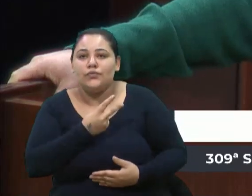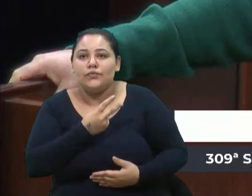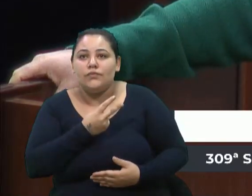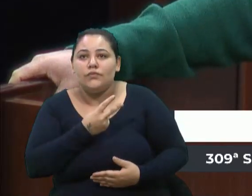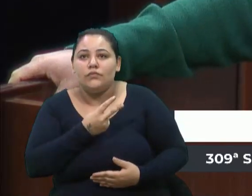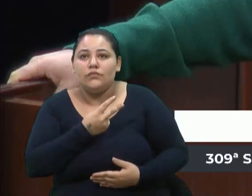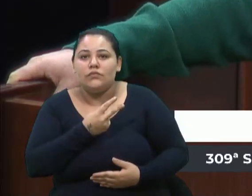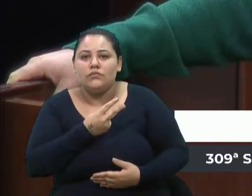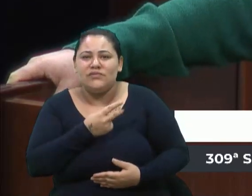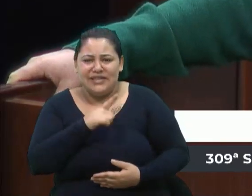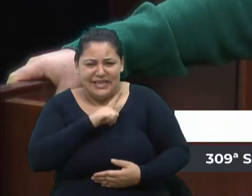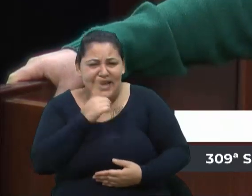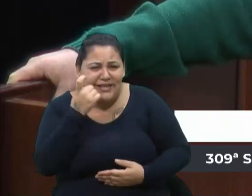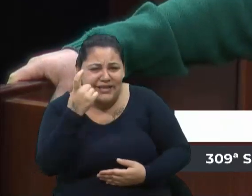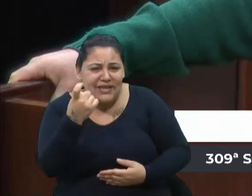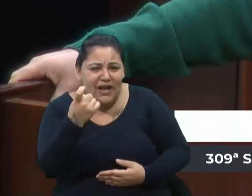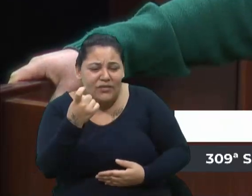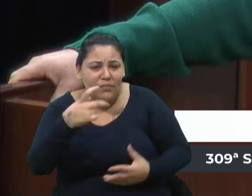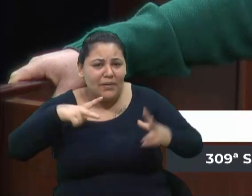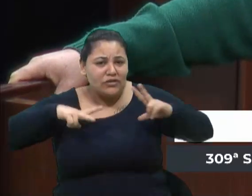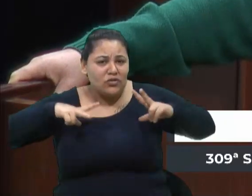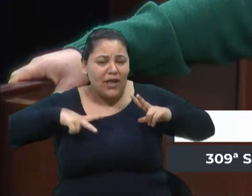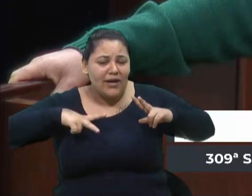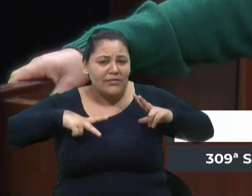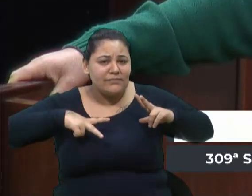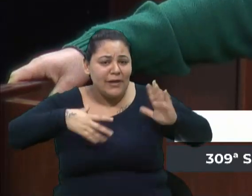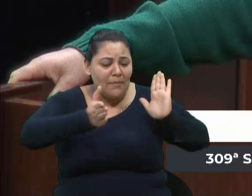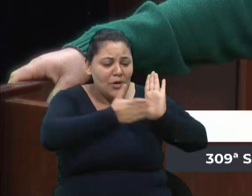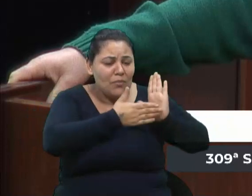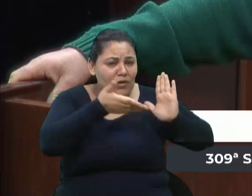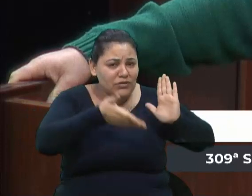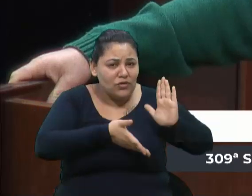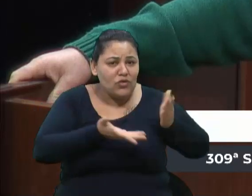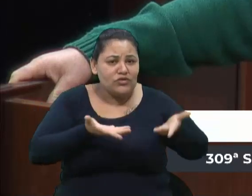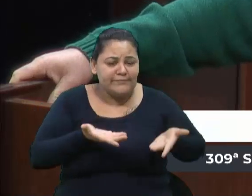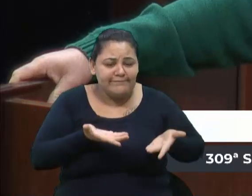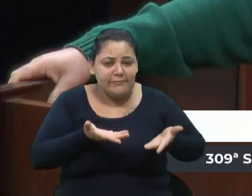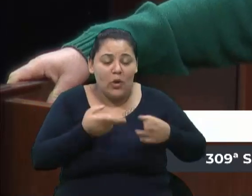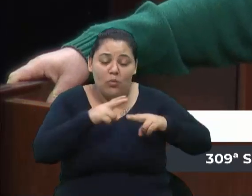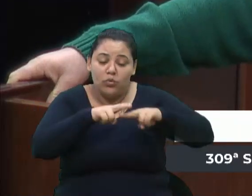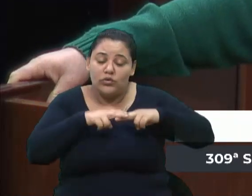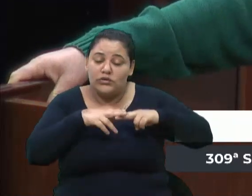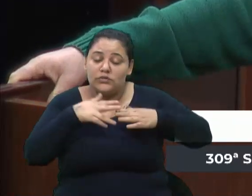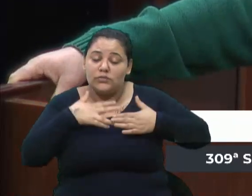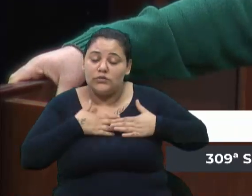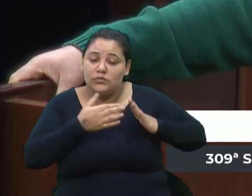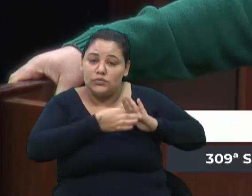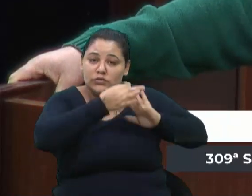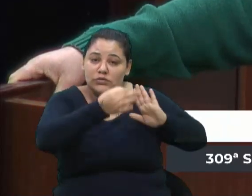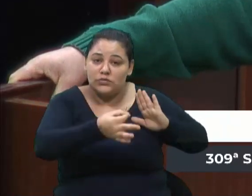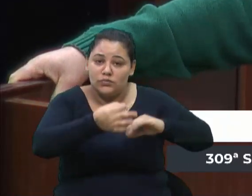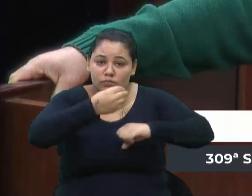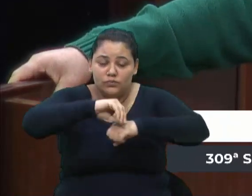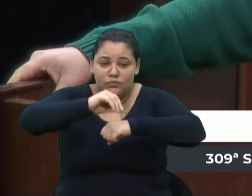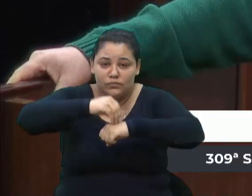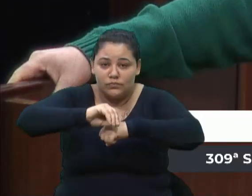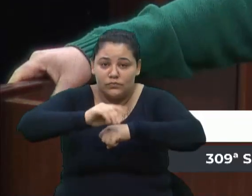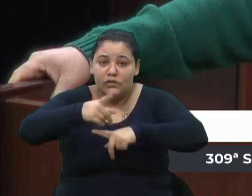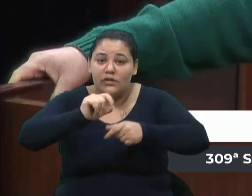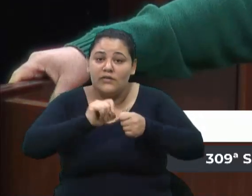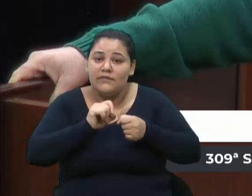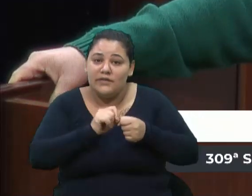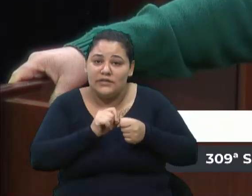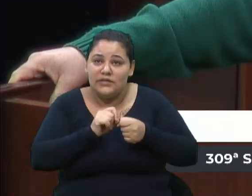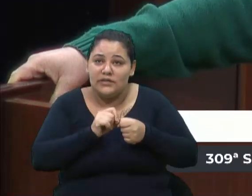Será que teremos interessados na proposta atual então por isso que eu sugiro que seja feita